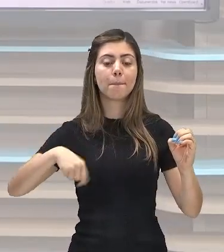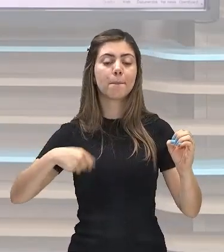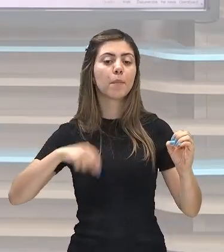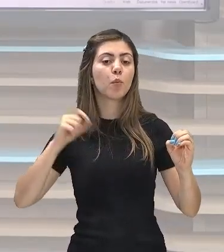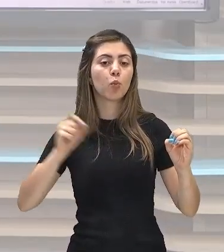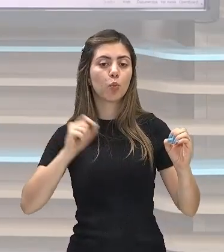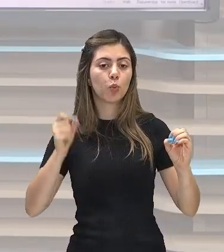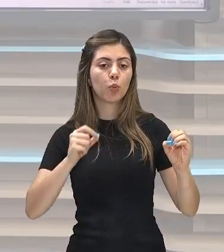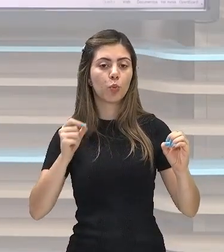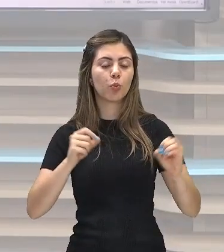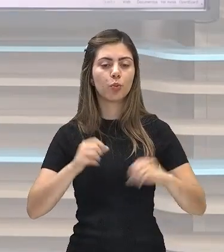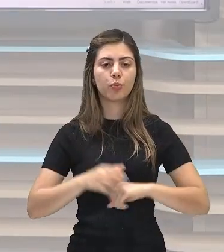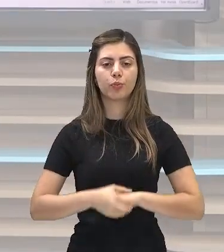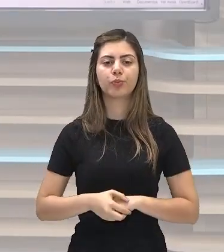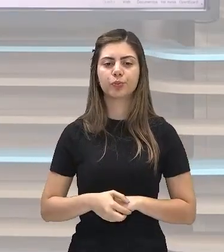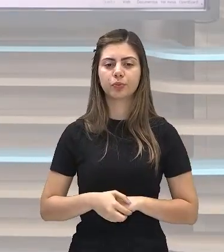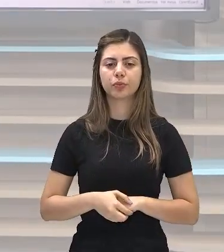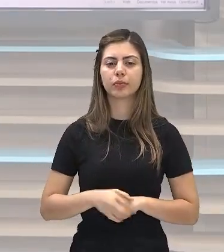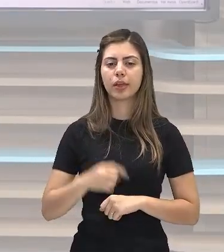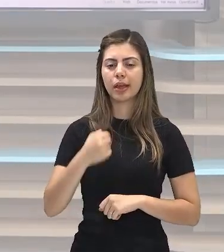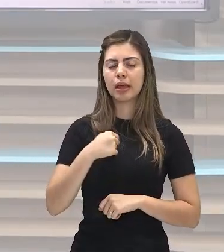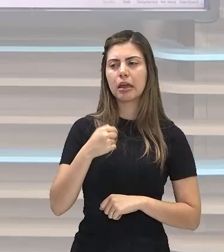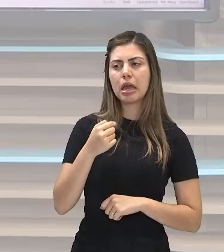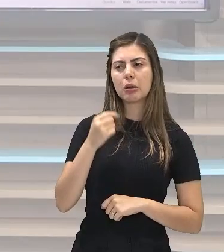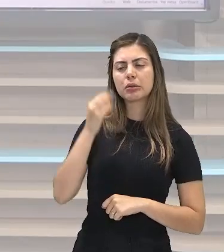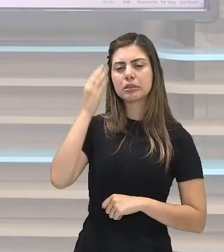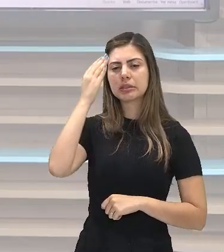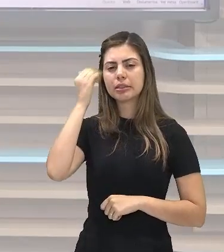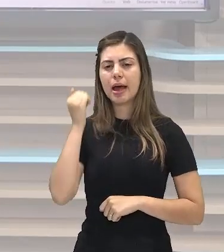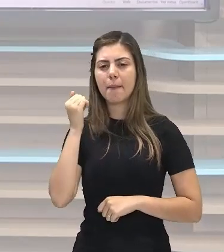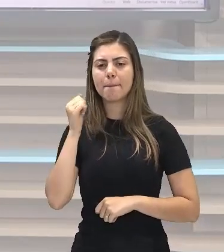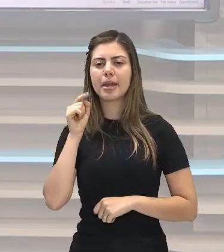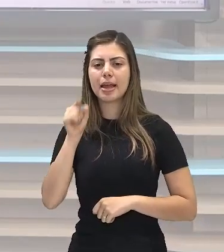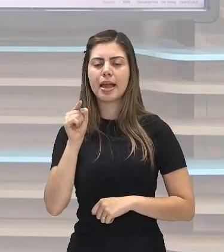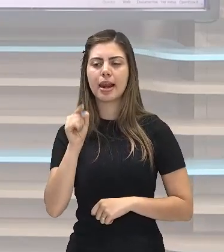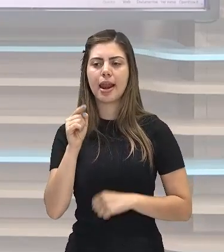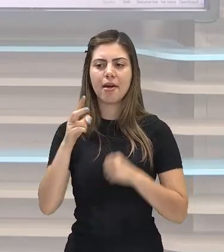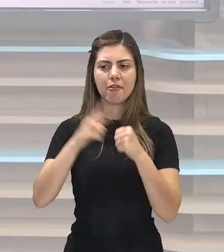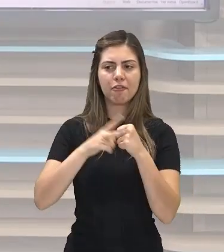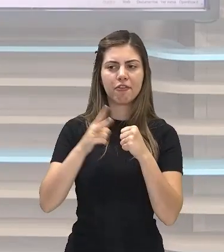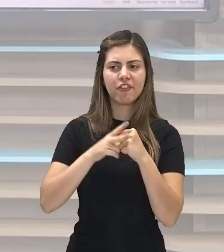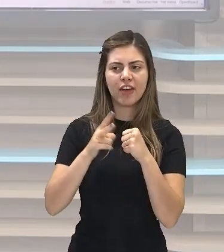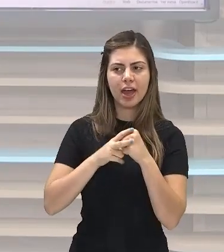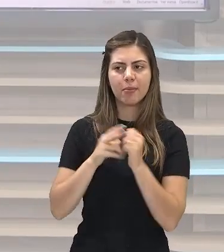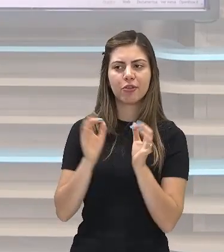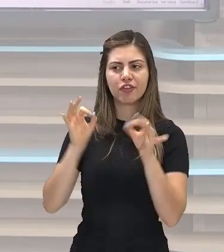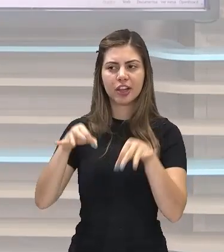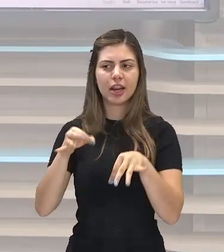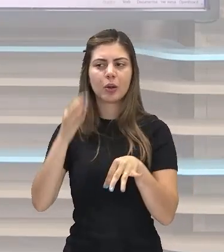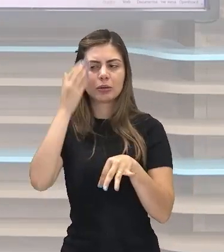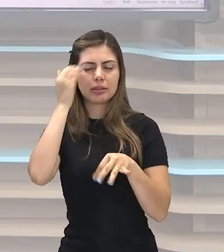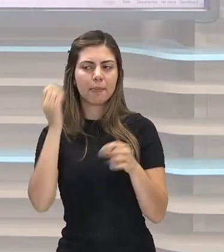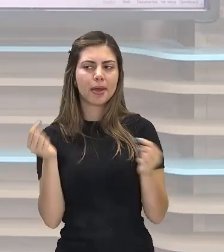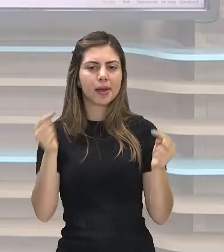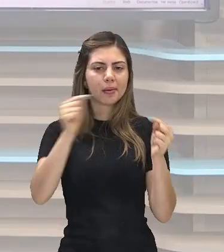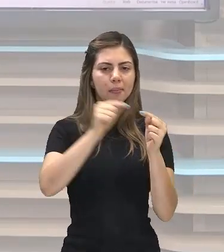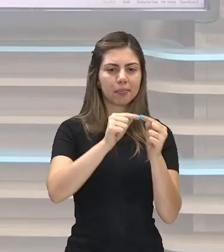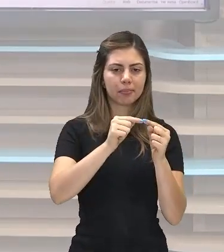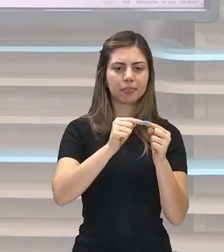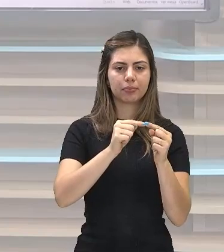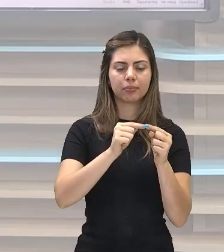que eu apenas consiga definir pela terminação verbal, tá bom? E não